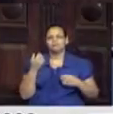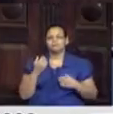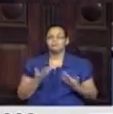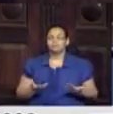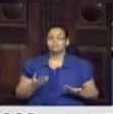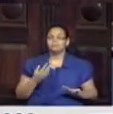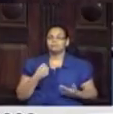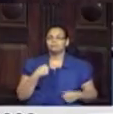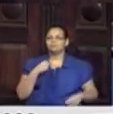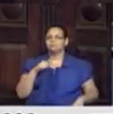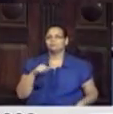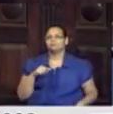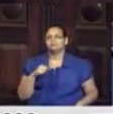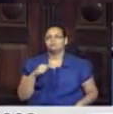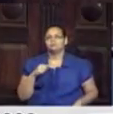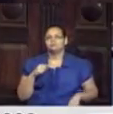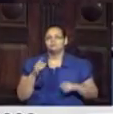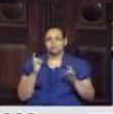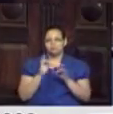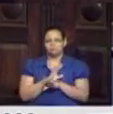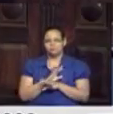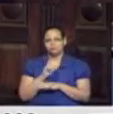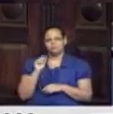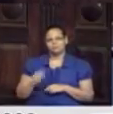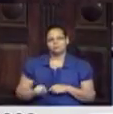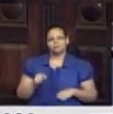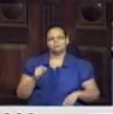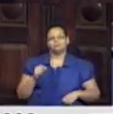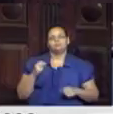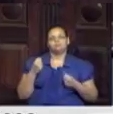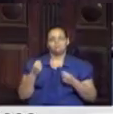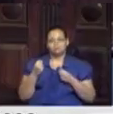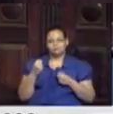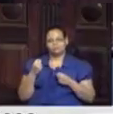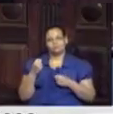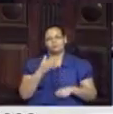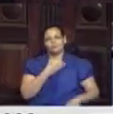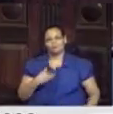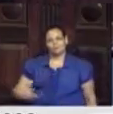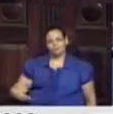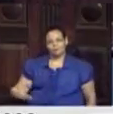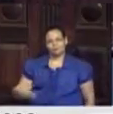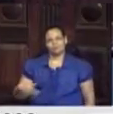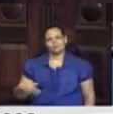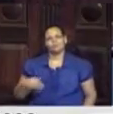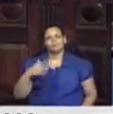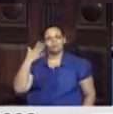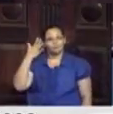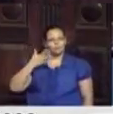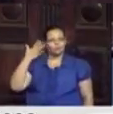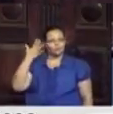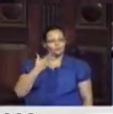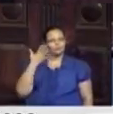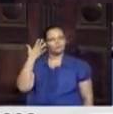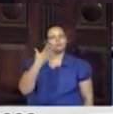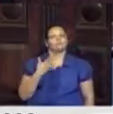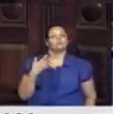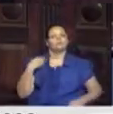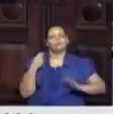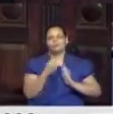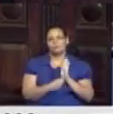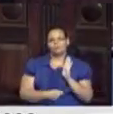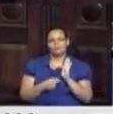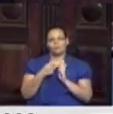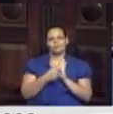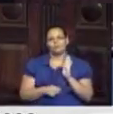Porque eu tenho dito, e aí concluo, o Poder Executivo pode ser avaliado, que o Poder Executivo discursa, produz textos,